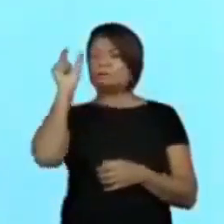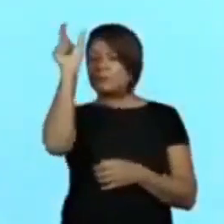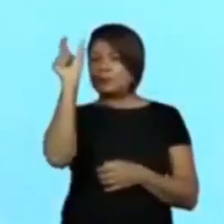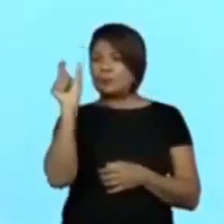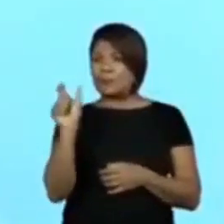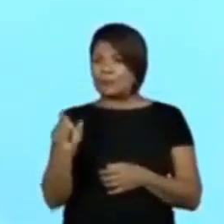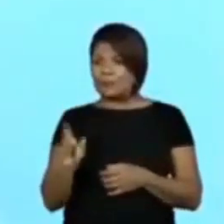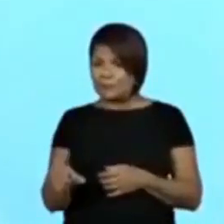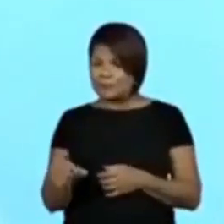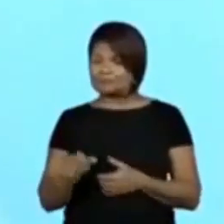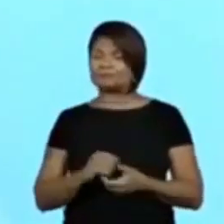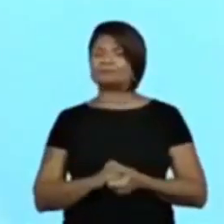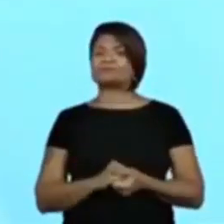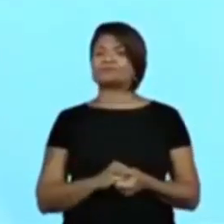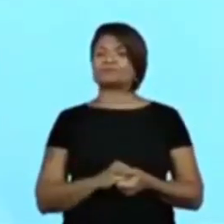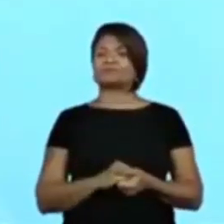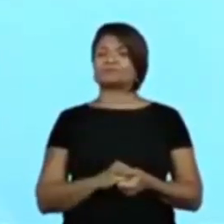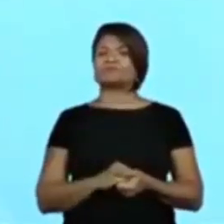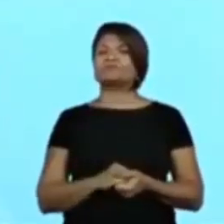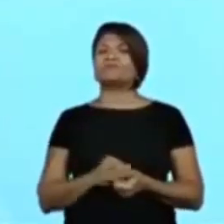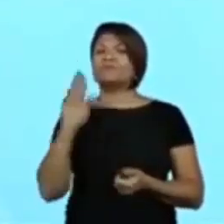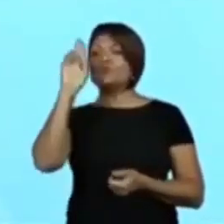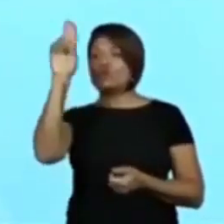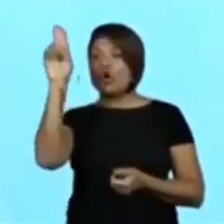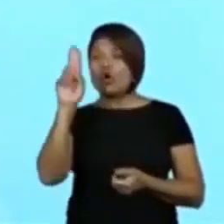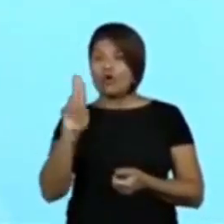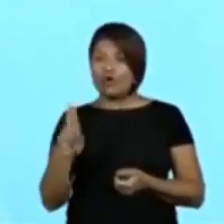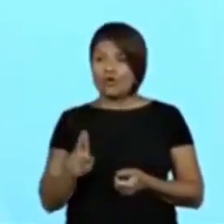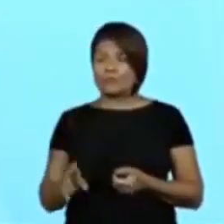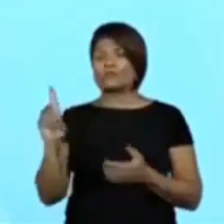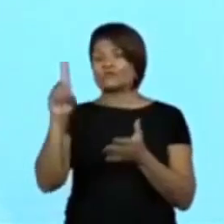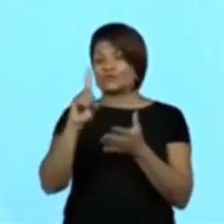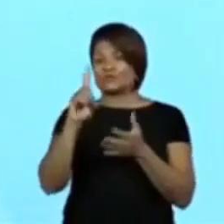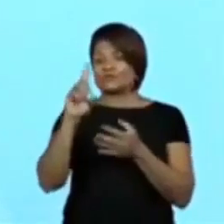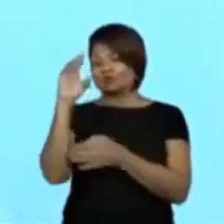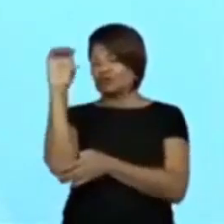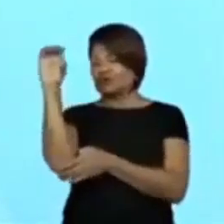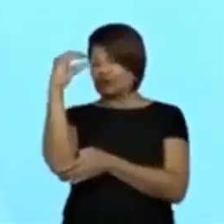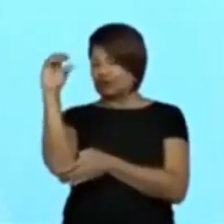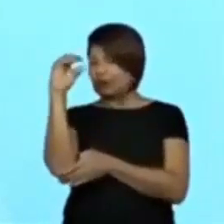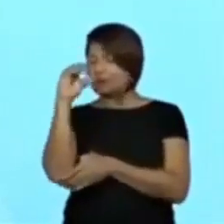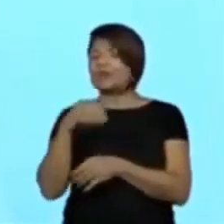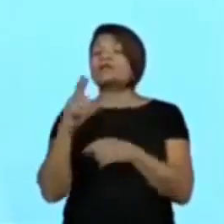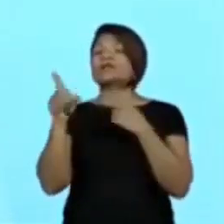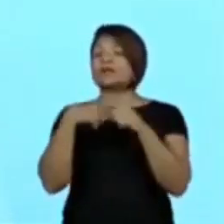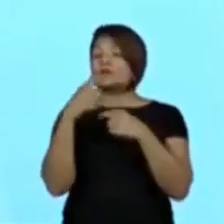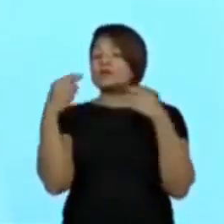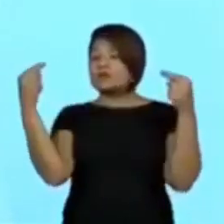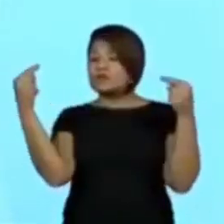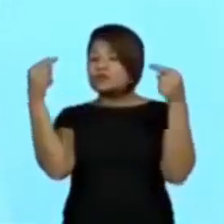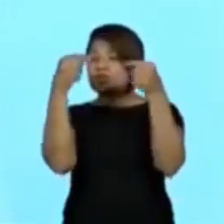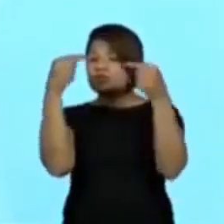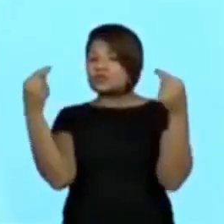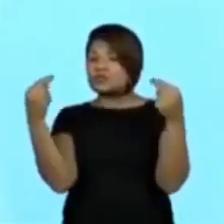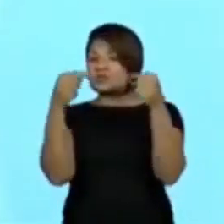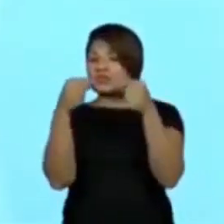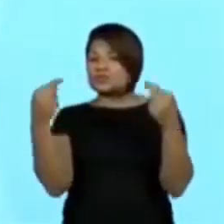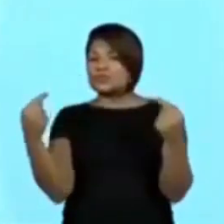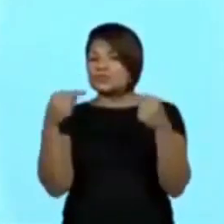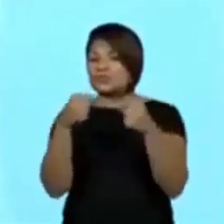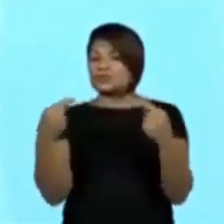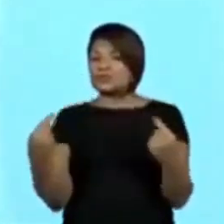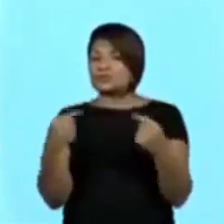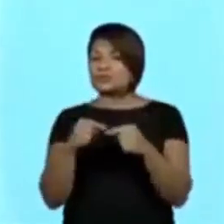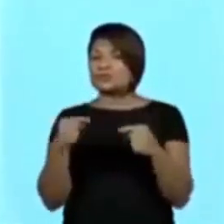que vão indicar o nome dos dinossauros. E depois, eu vou cruzar as informações a partir